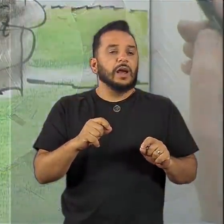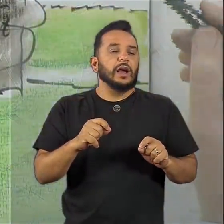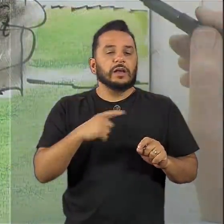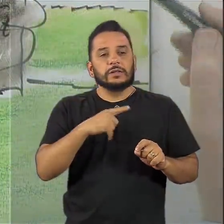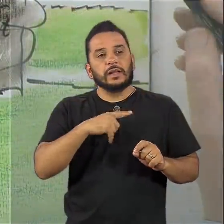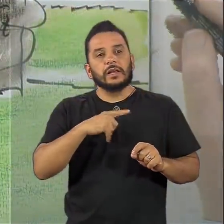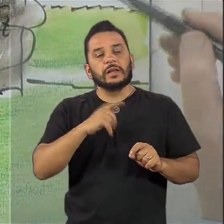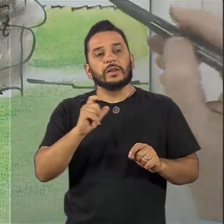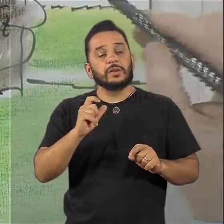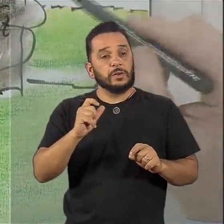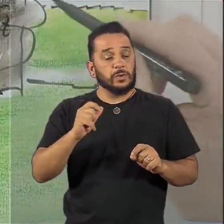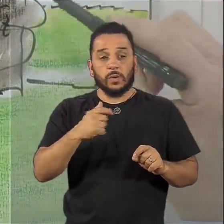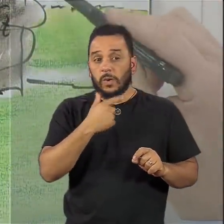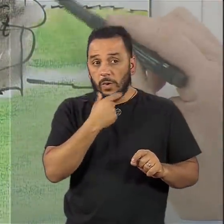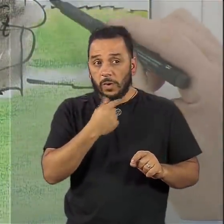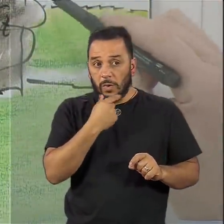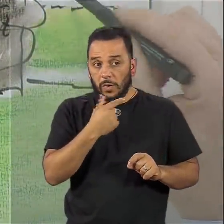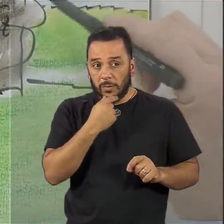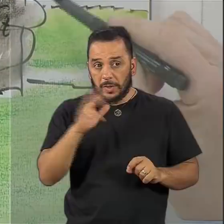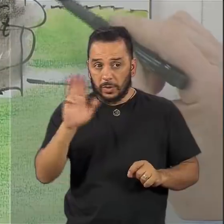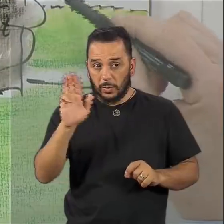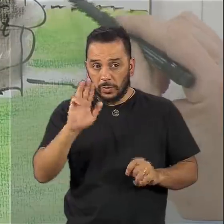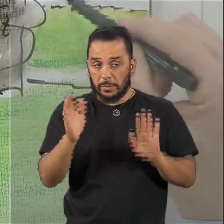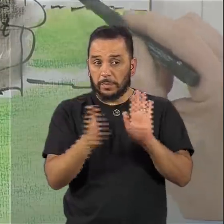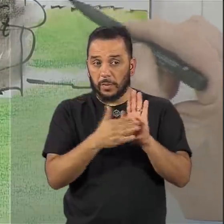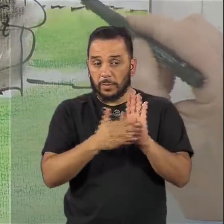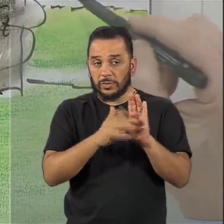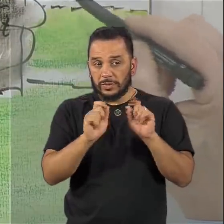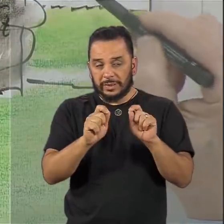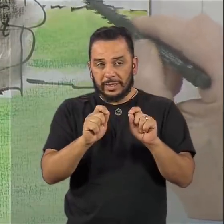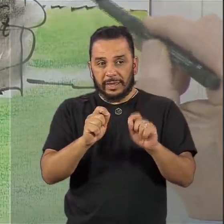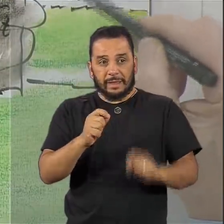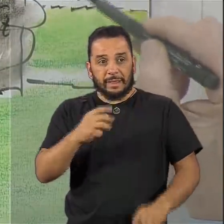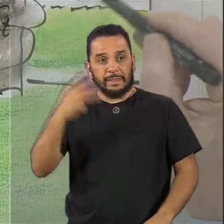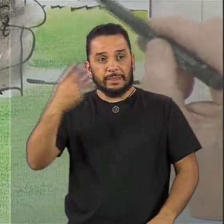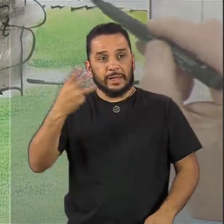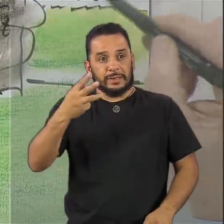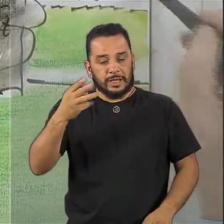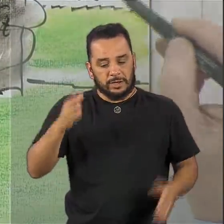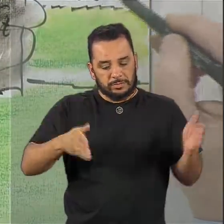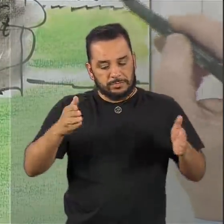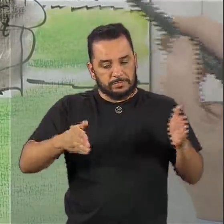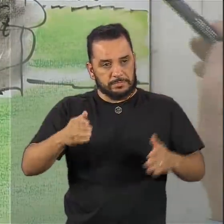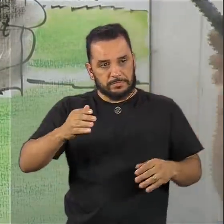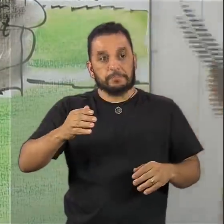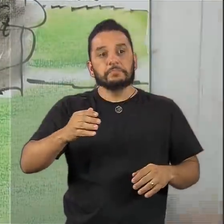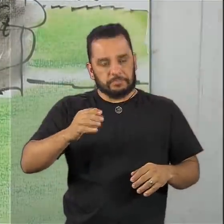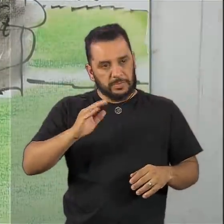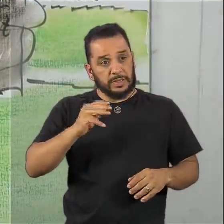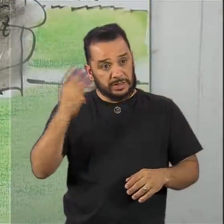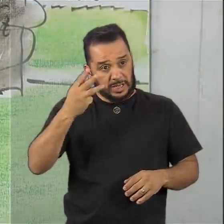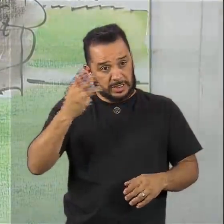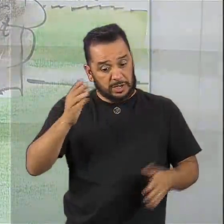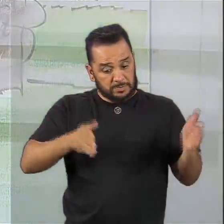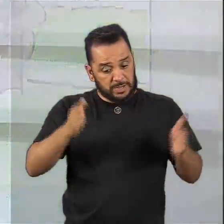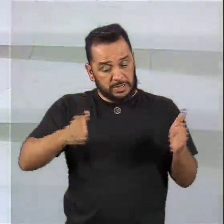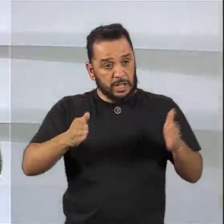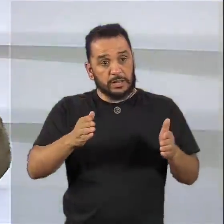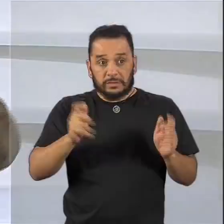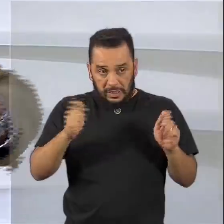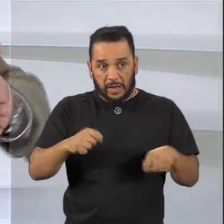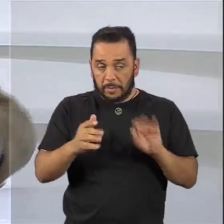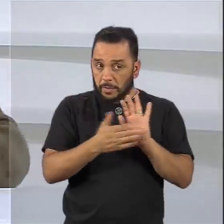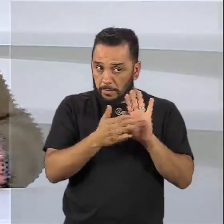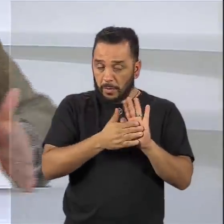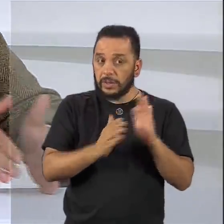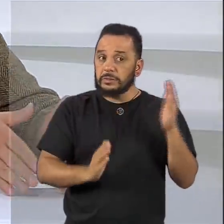mandato. Não o fez. E isso precisa ser feito em homenagem a ele, porque ele teria a chance de ter aprovado essa emenda e de ser eleito, né? E